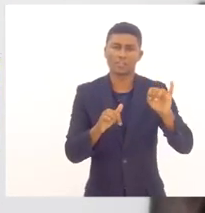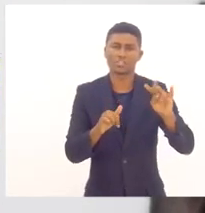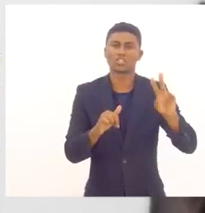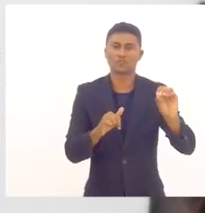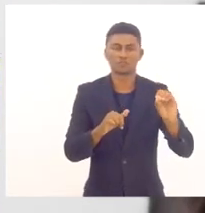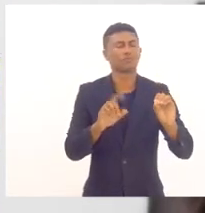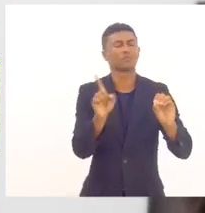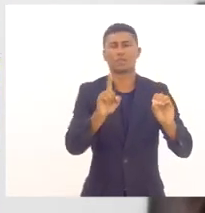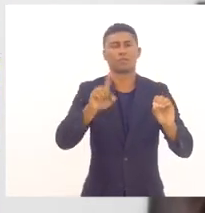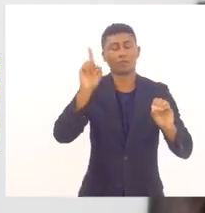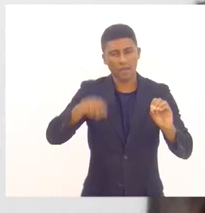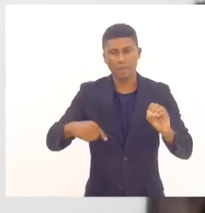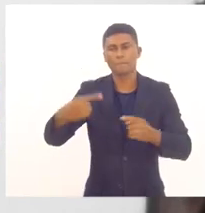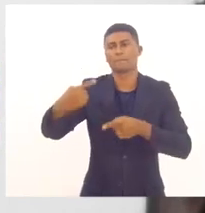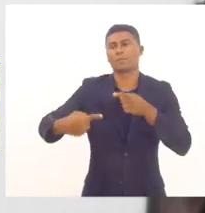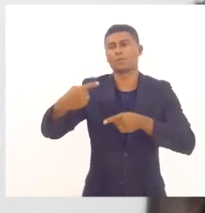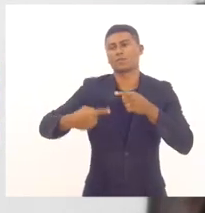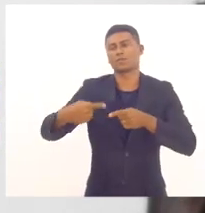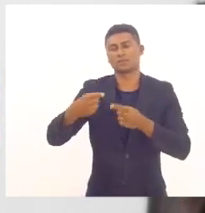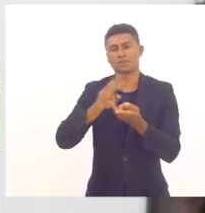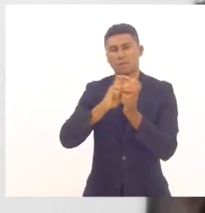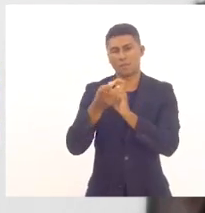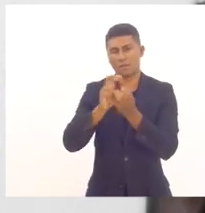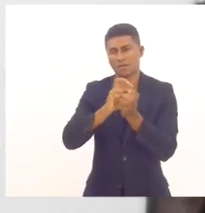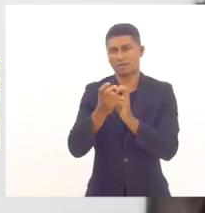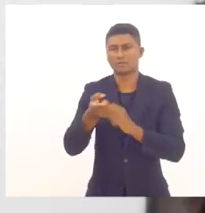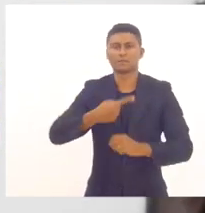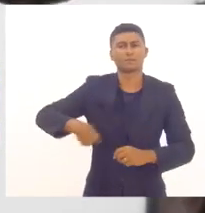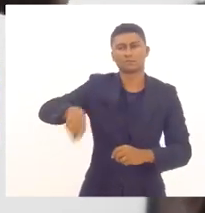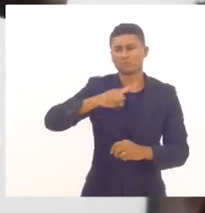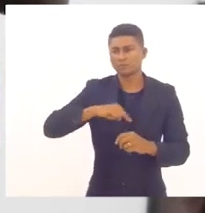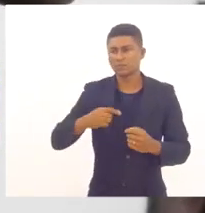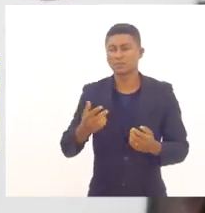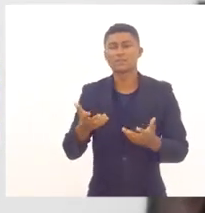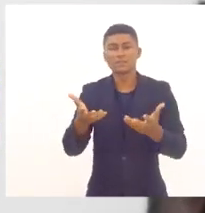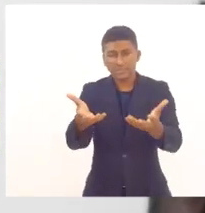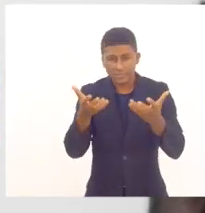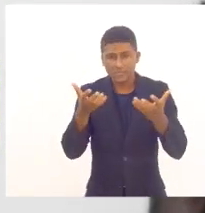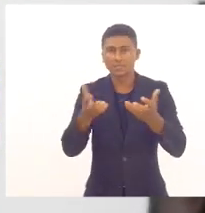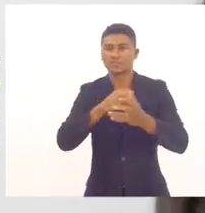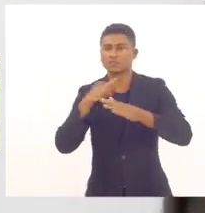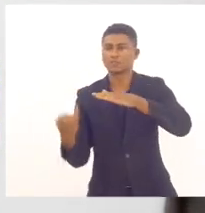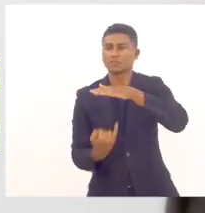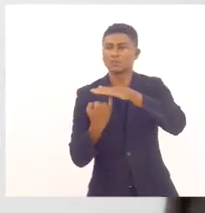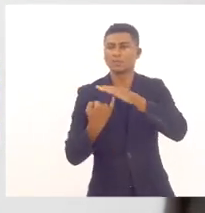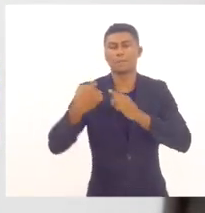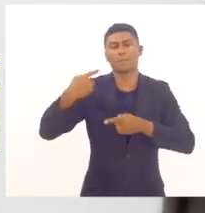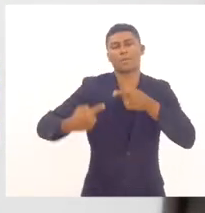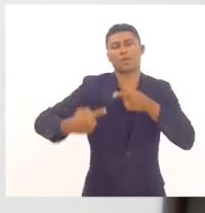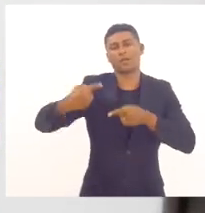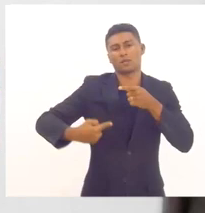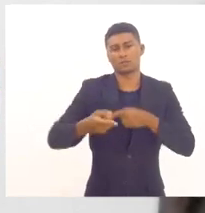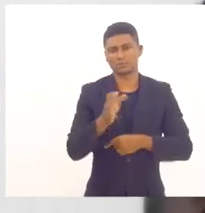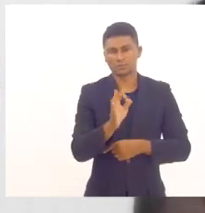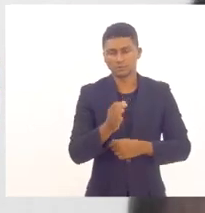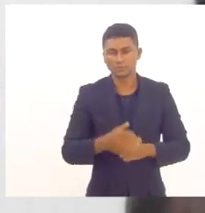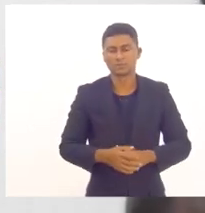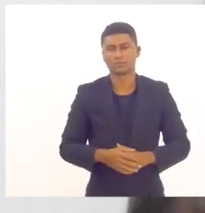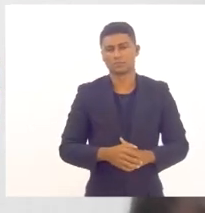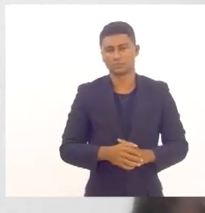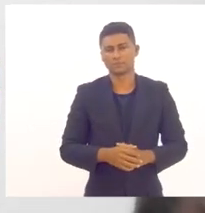a parte política da capoeira. A gente não queria graduar, não queria, a gente queria ter uma instituição política.